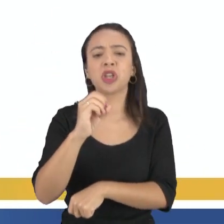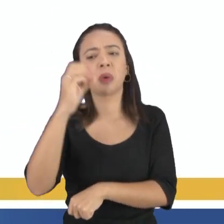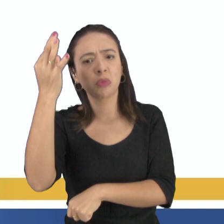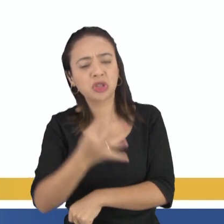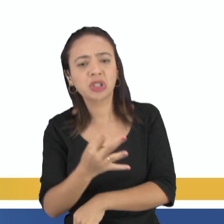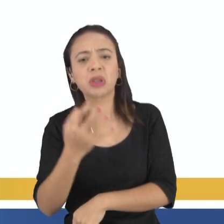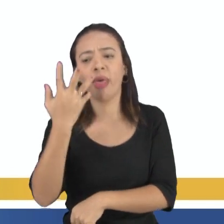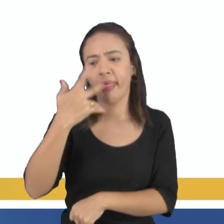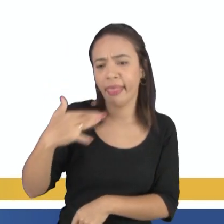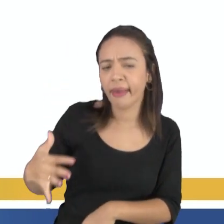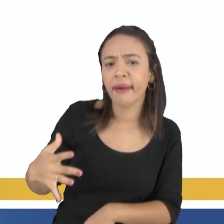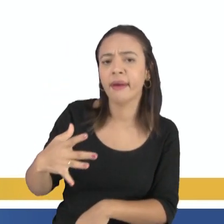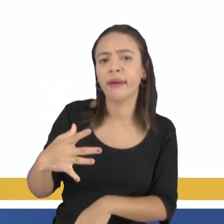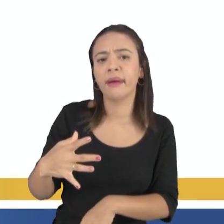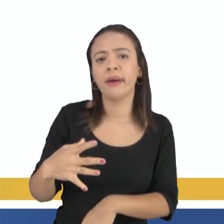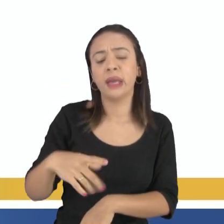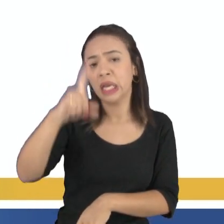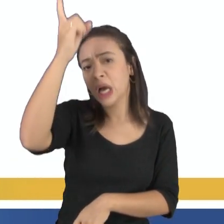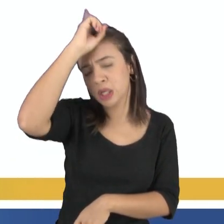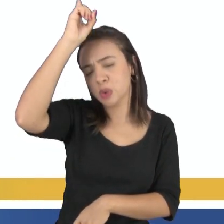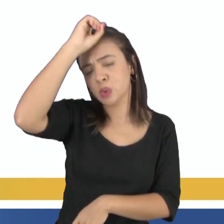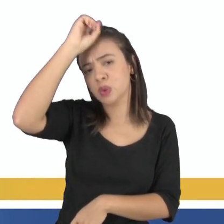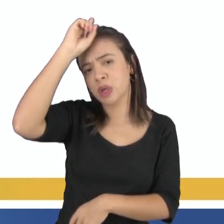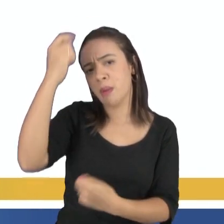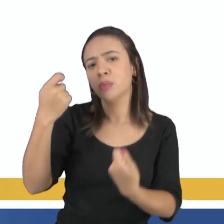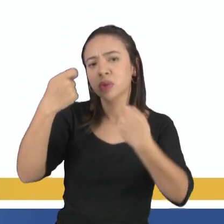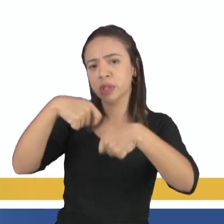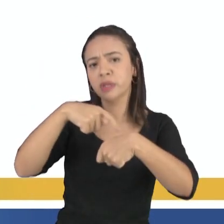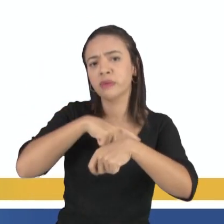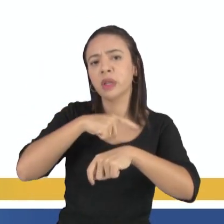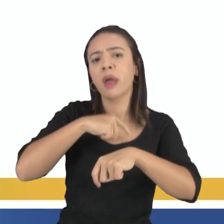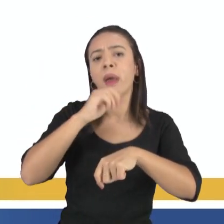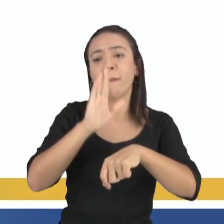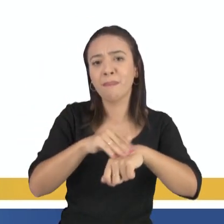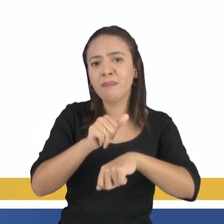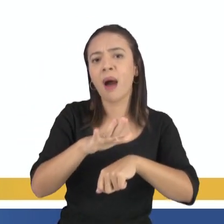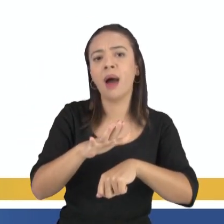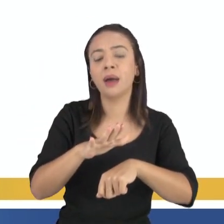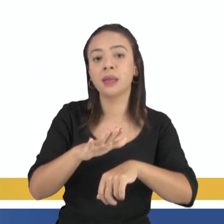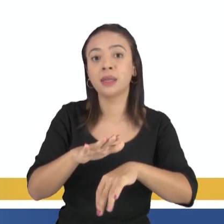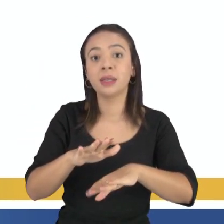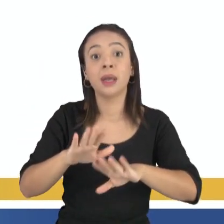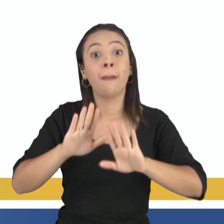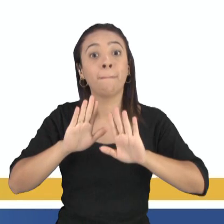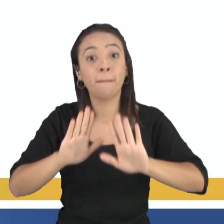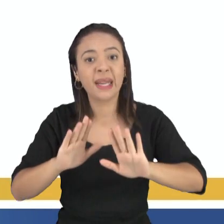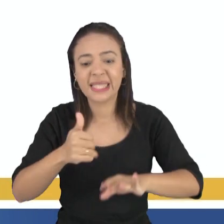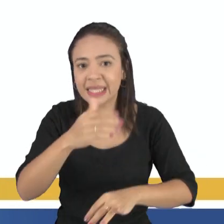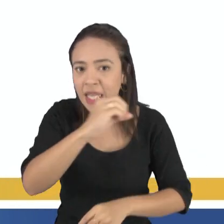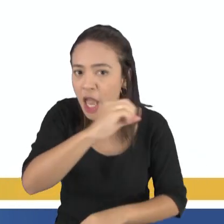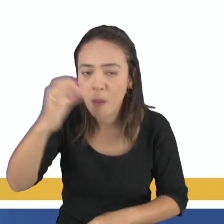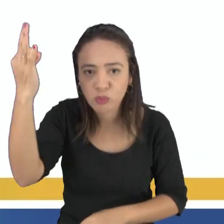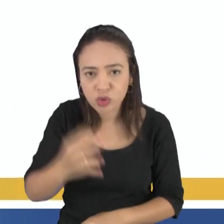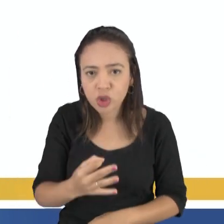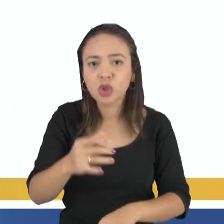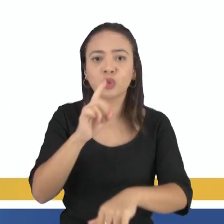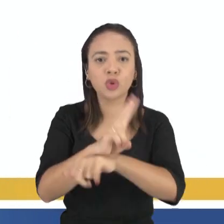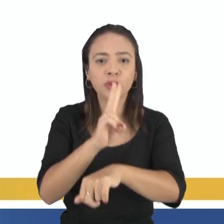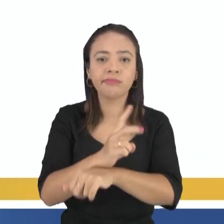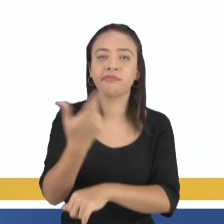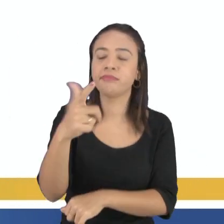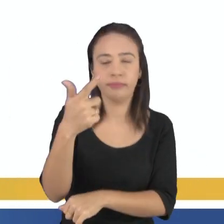nas crianças e em adultos é que ela vai chegar a um percentual maior, mas não é 100%, tá bom, gente? Então,